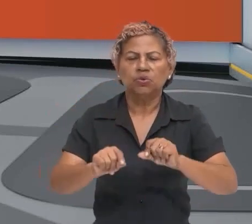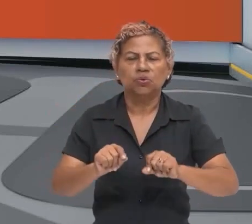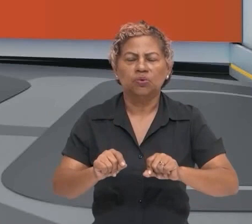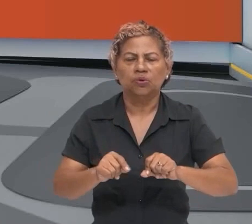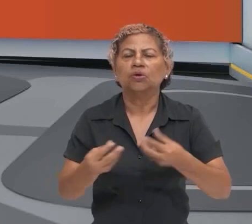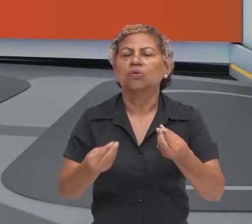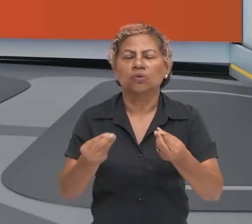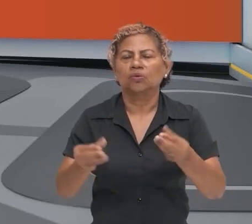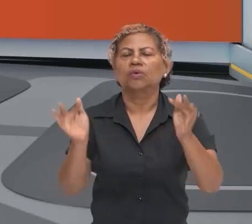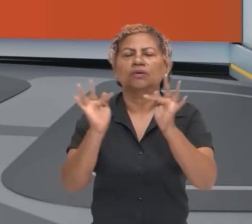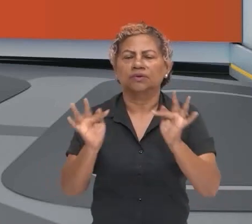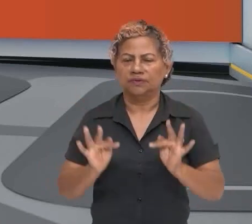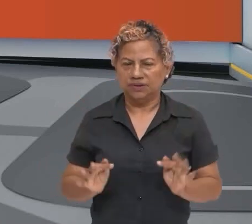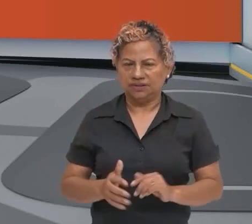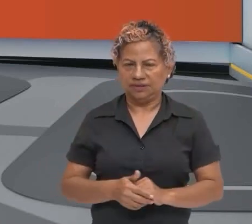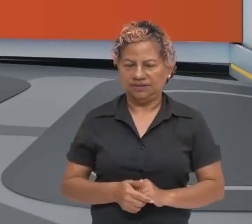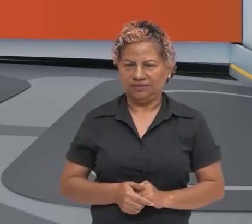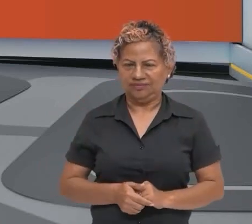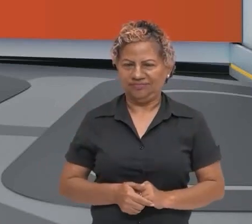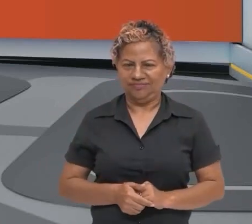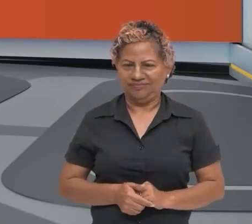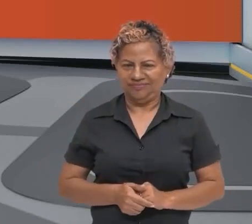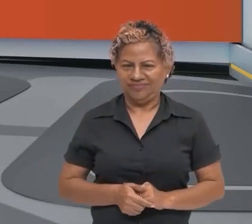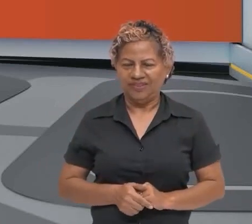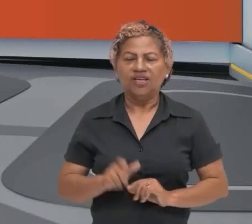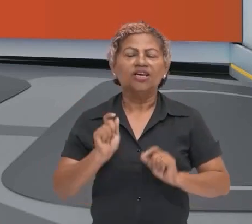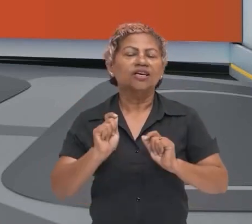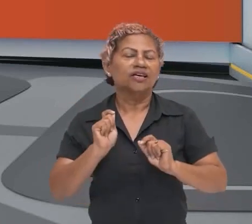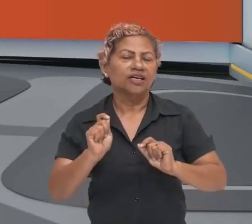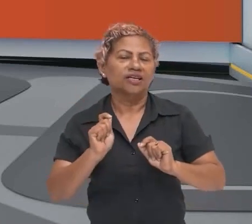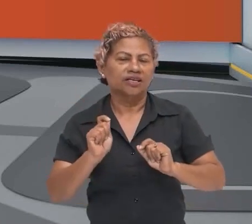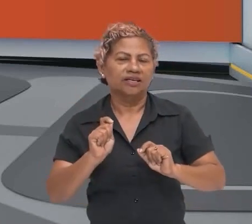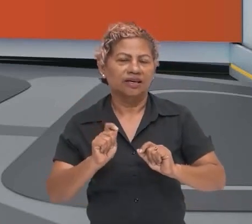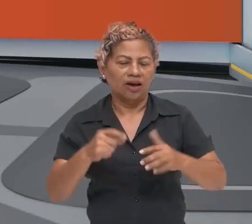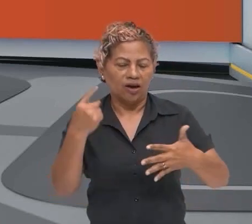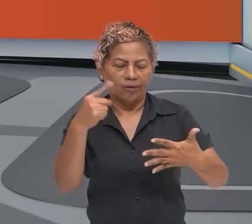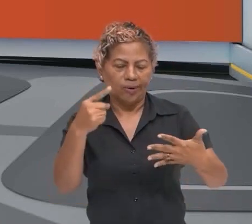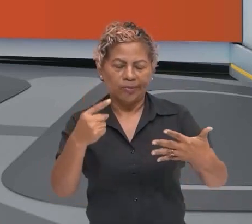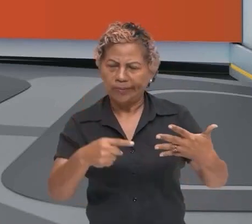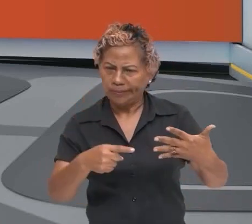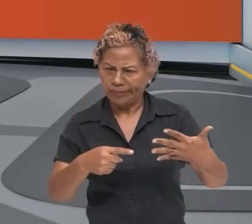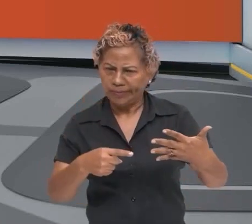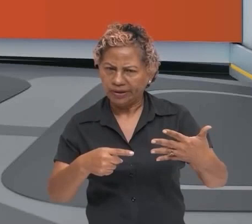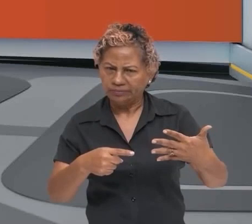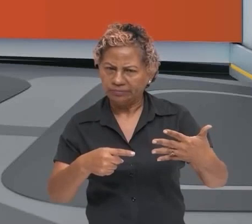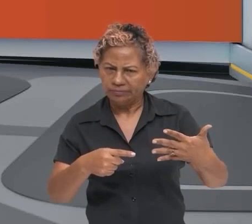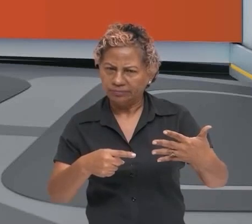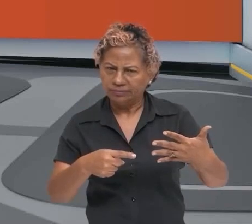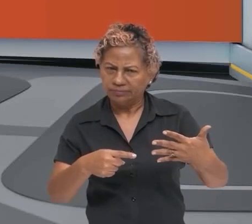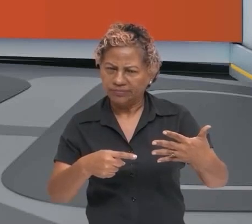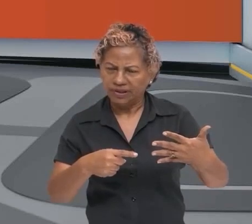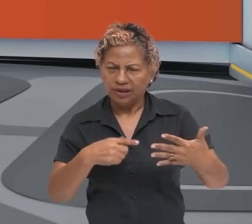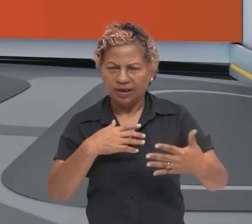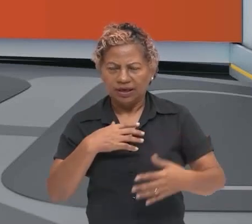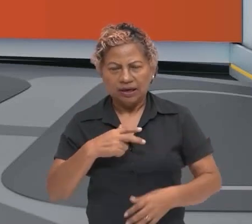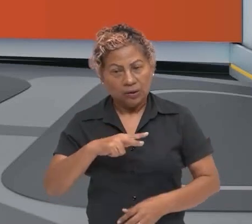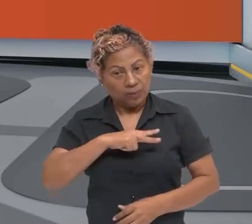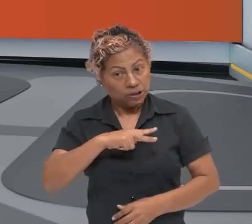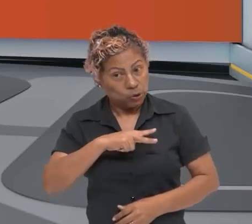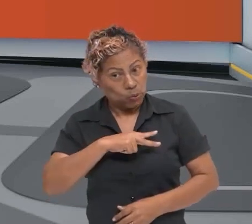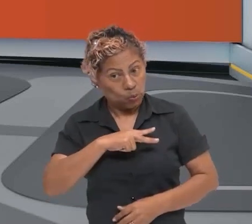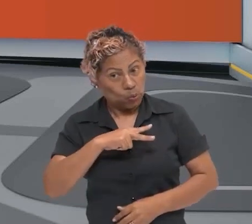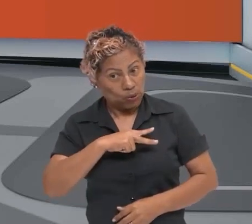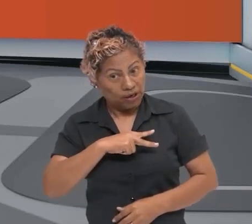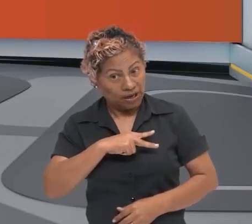minha felicidade, elas estão pautadas em quê? Apenas na minha realização pessoal